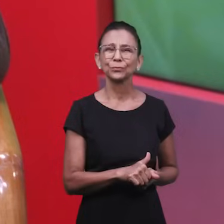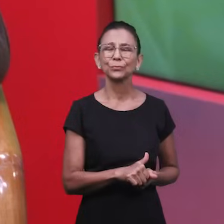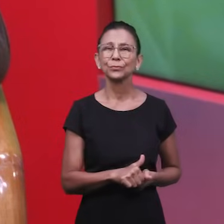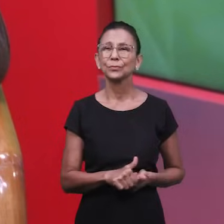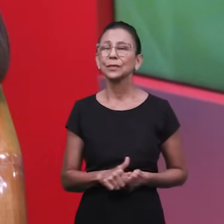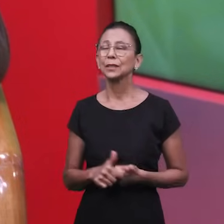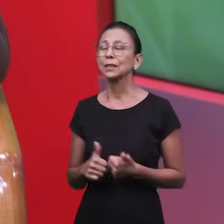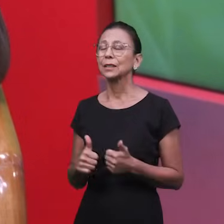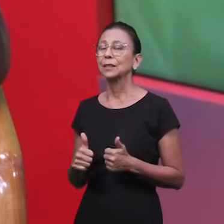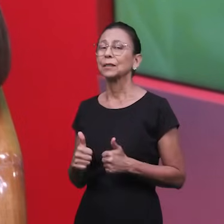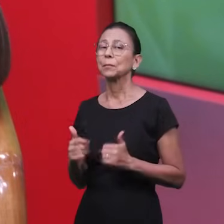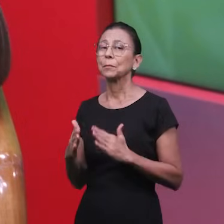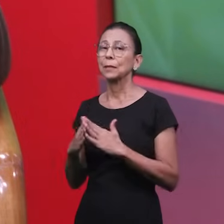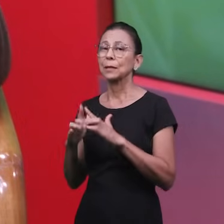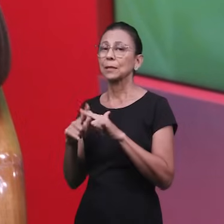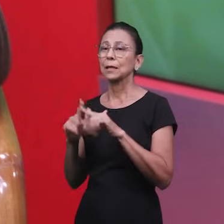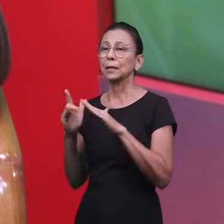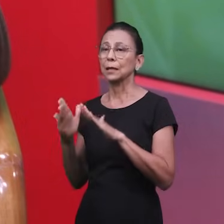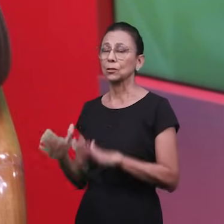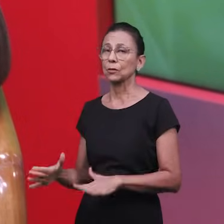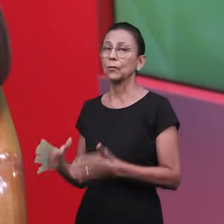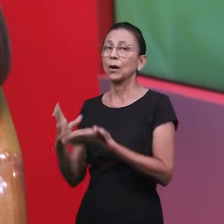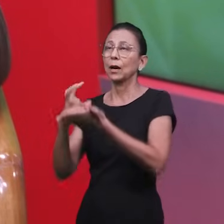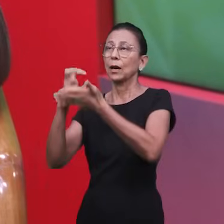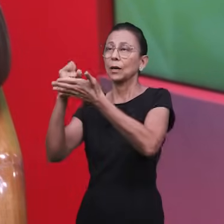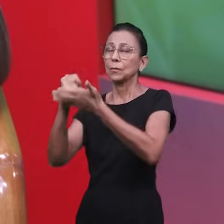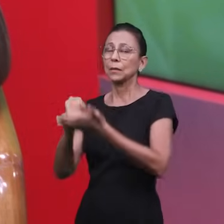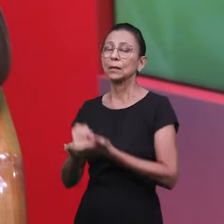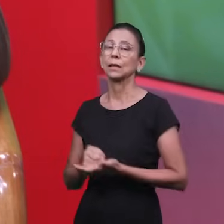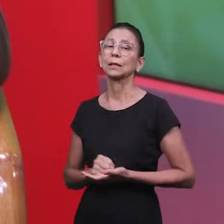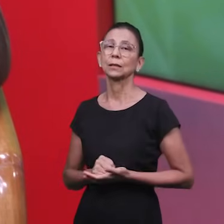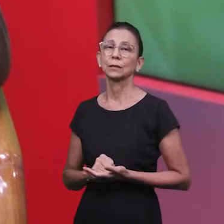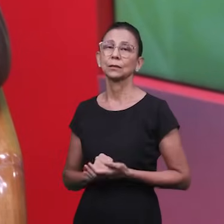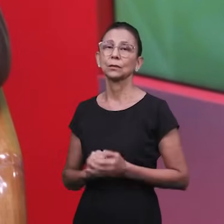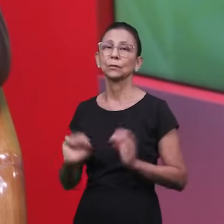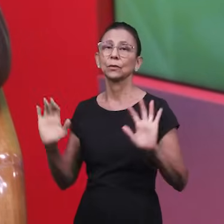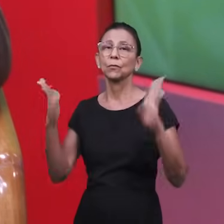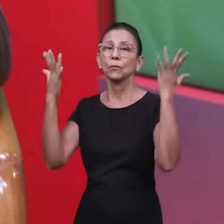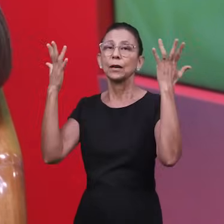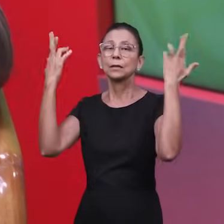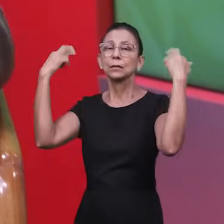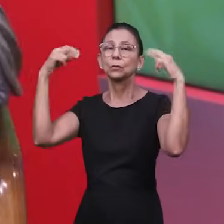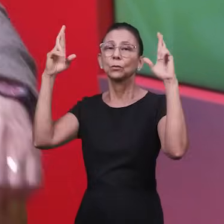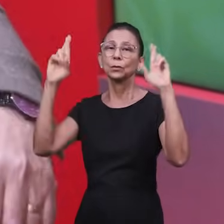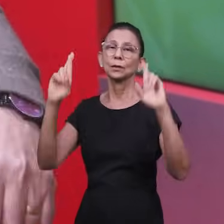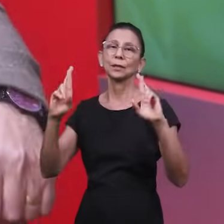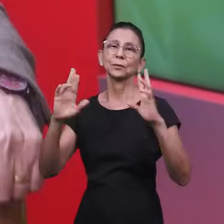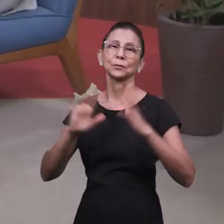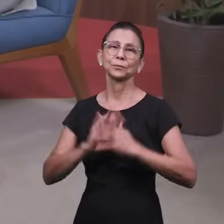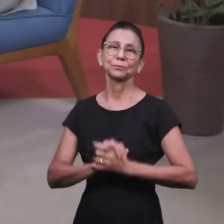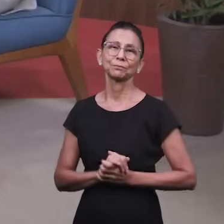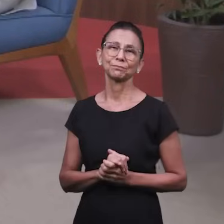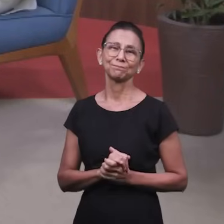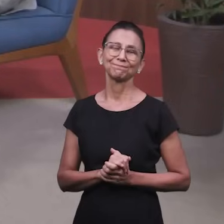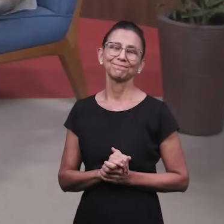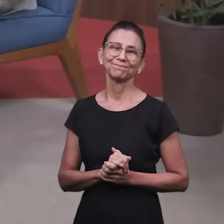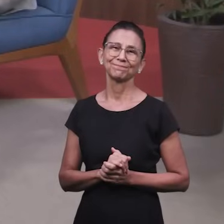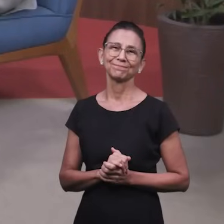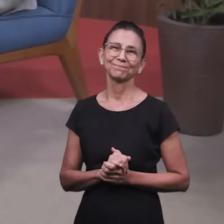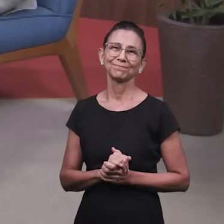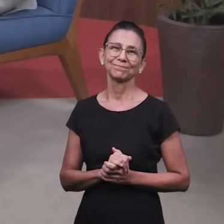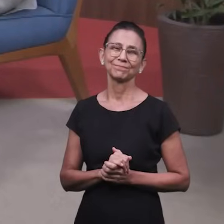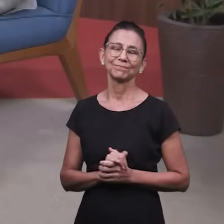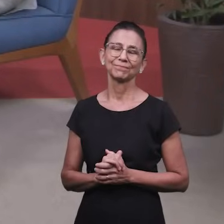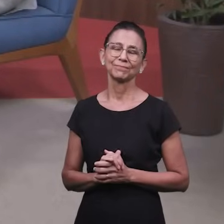serão a recompensa gloriosa e maravilhosa da igreja fiel. Glória a Jesus.